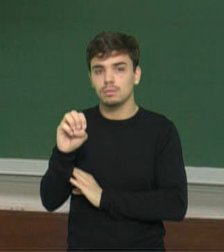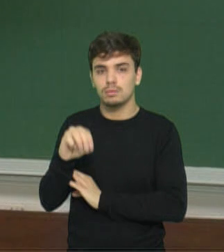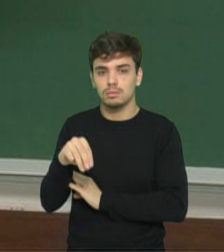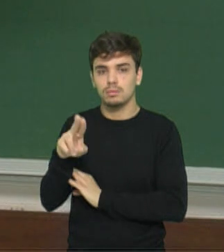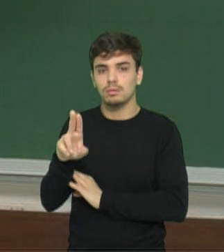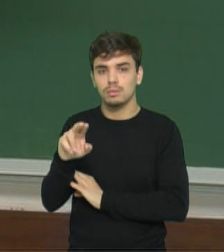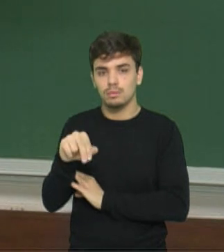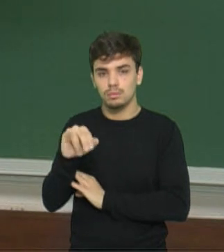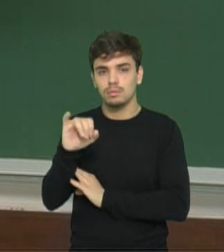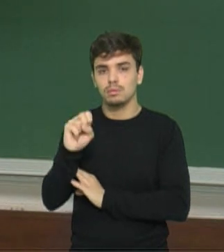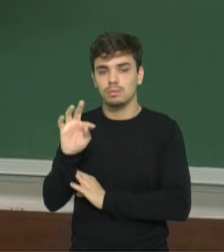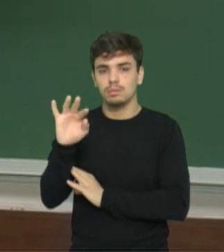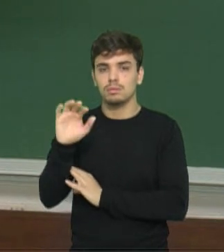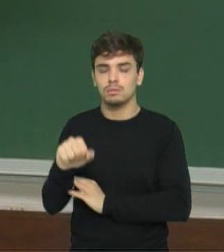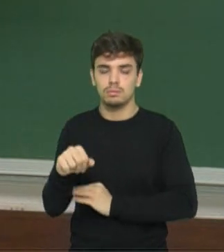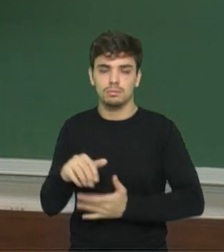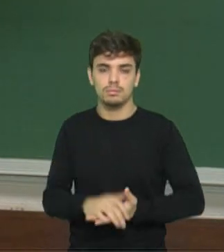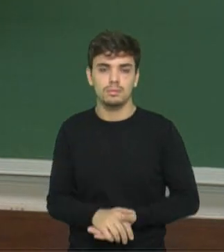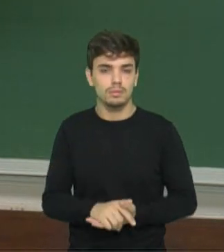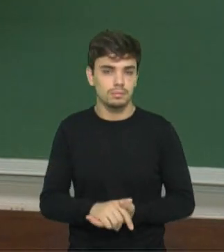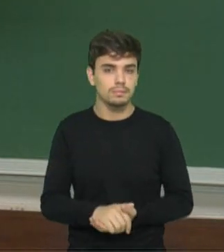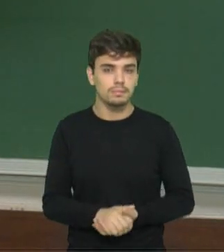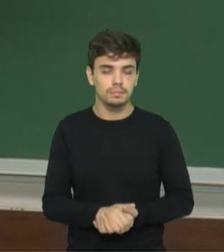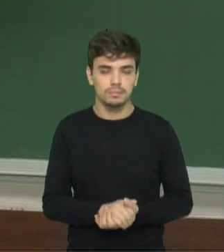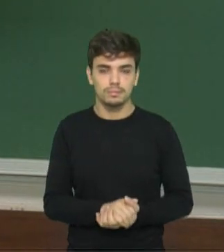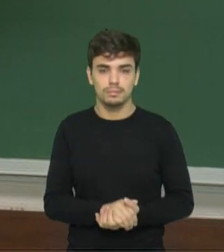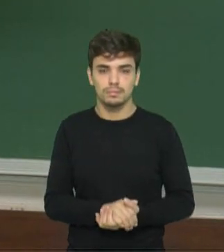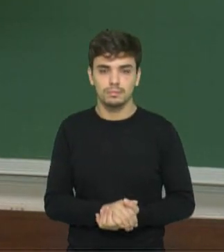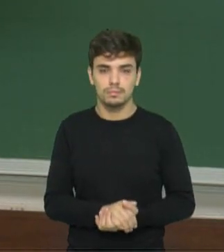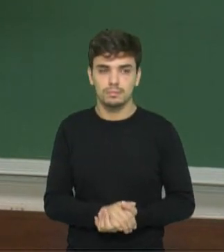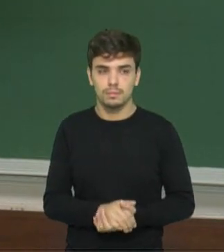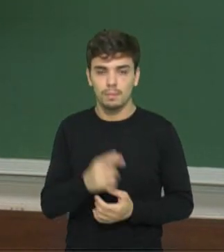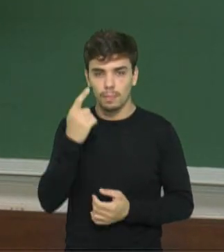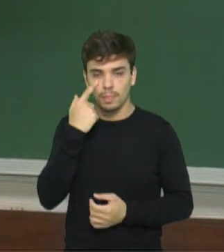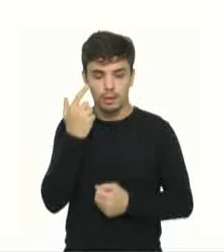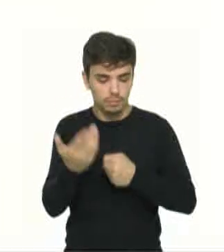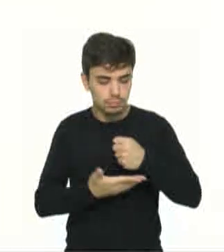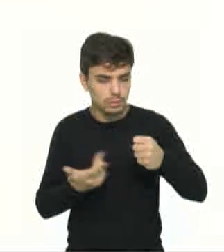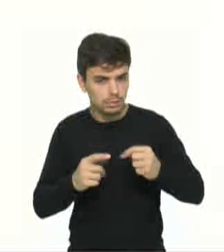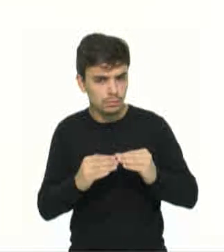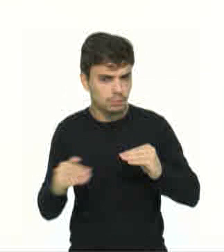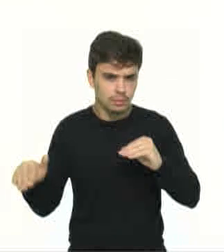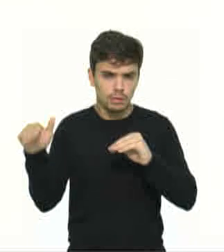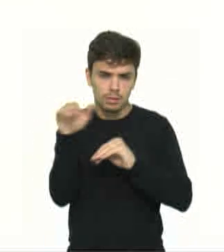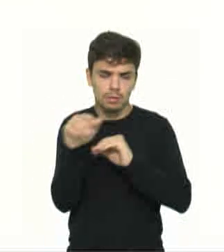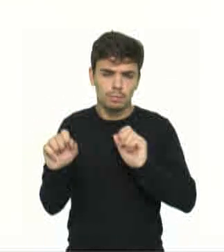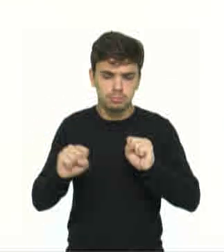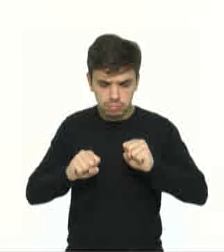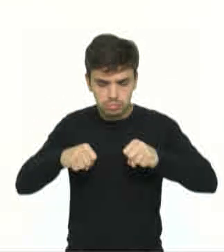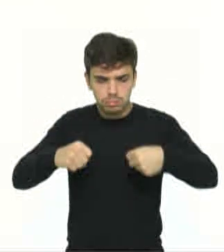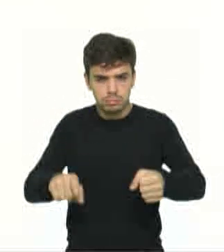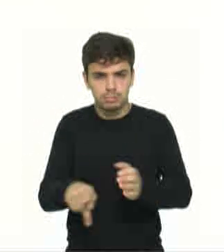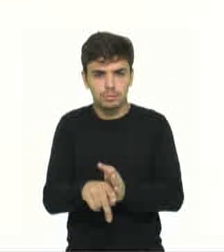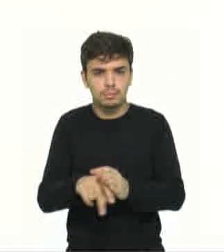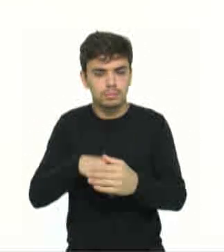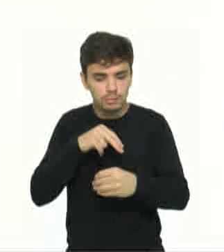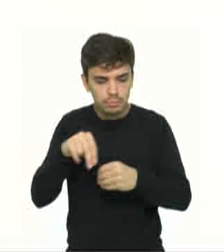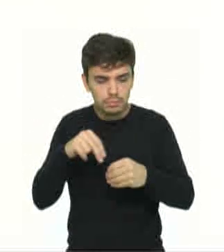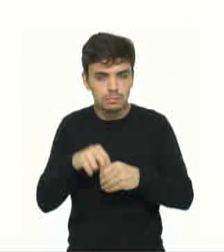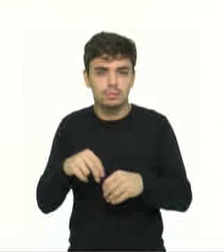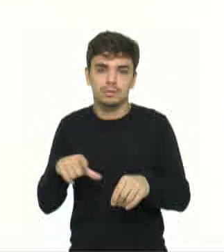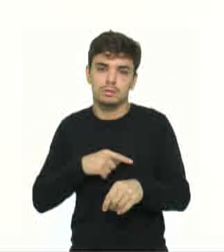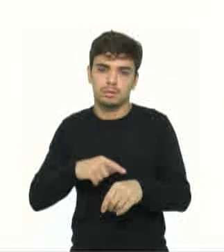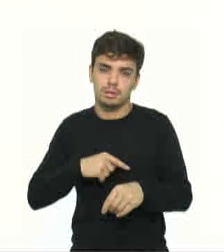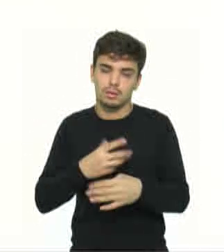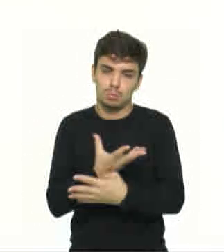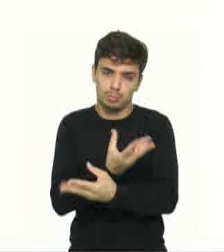Unidos percebiam isso, né, ou diziam isso. Uma base avançada para uma superpotência armada nuclearmente com amplo recorde